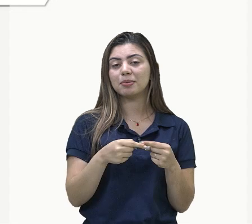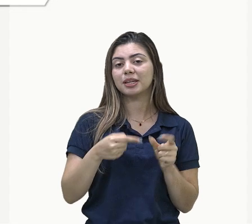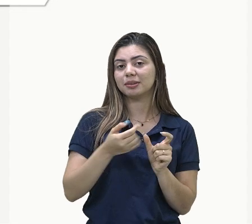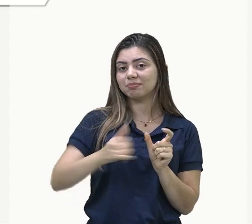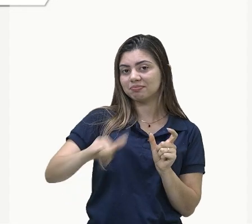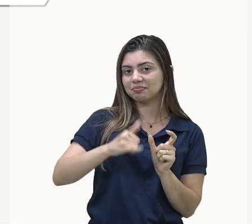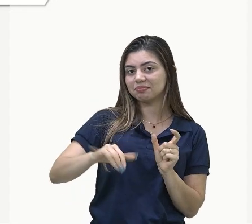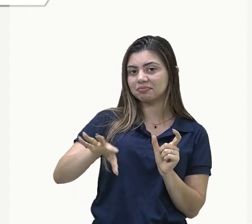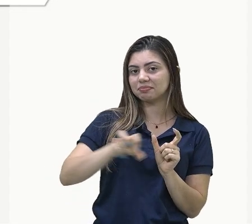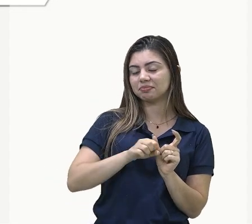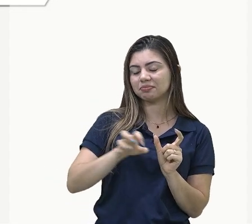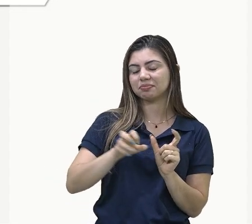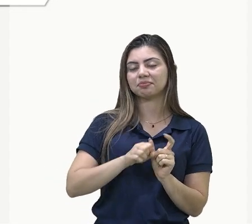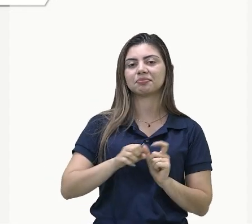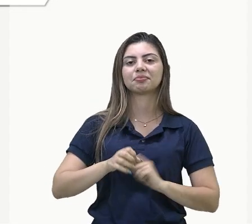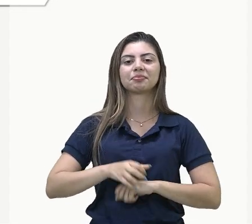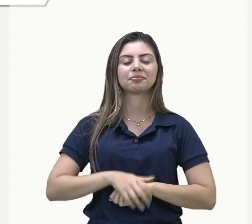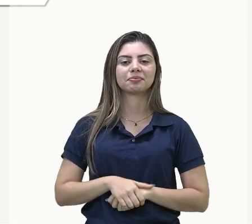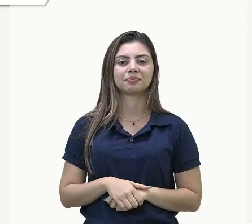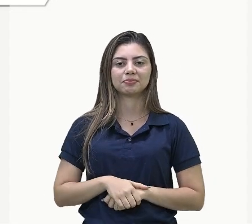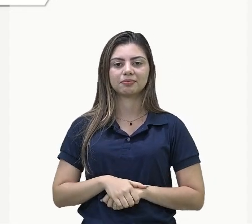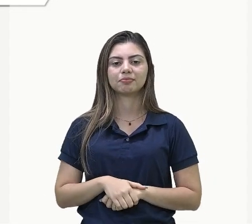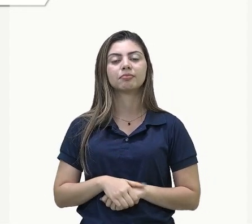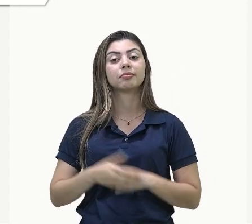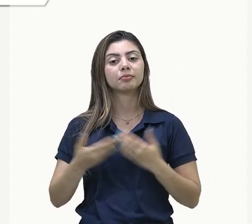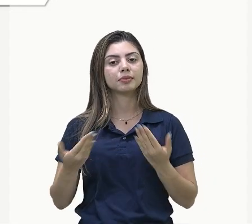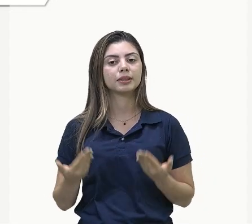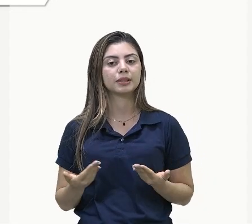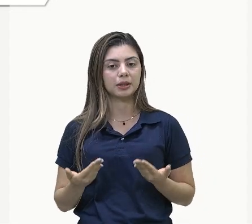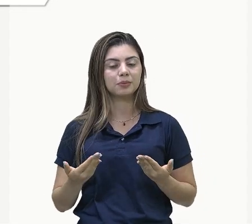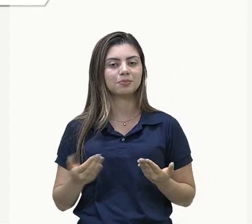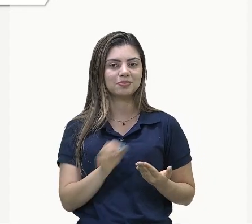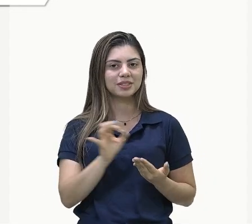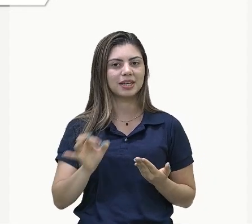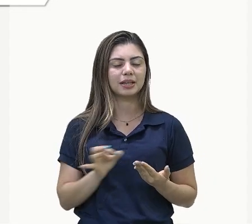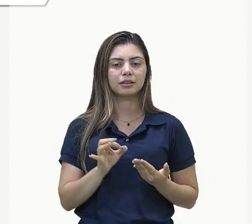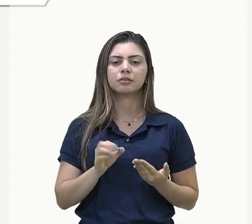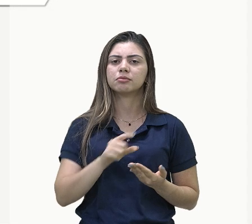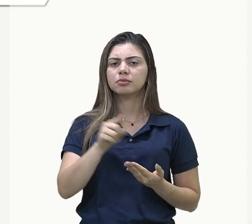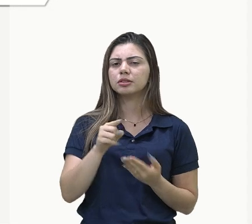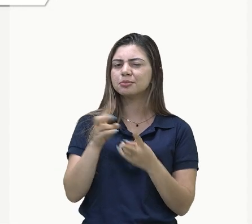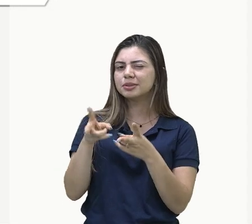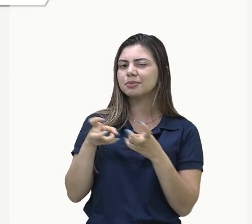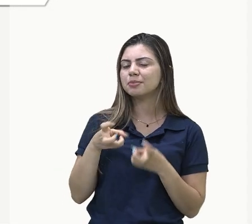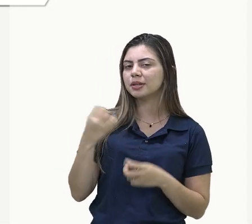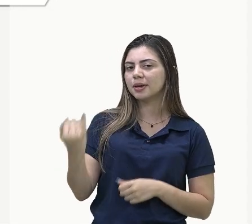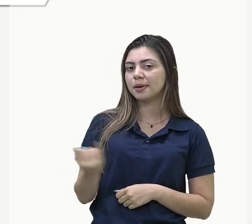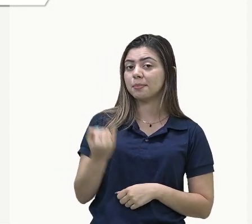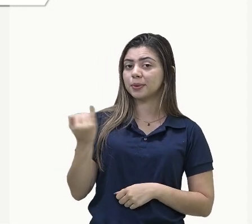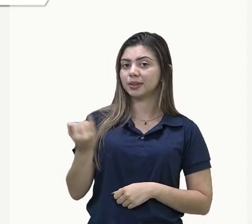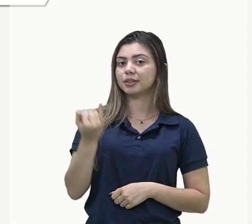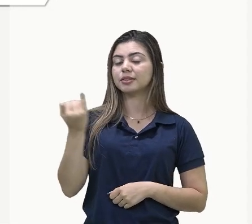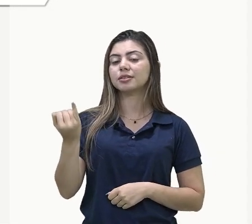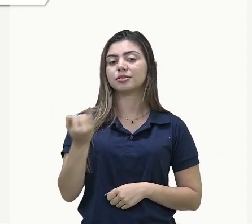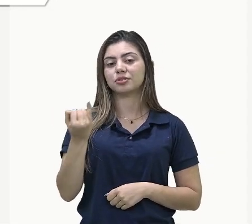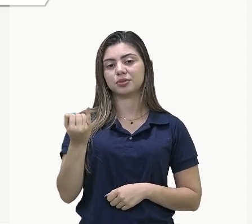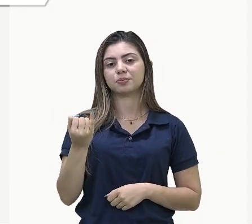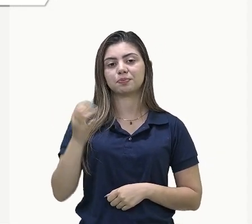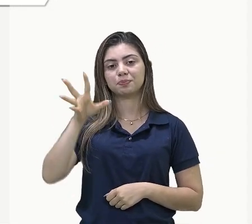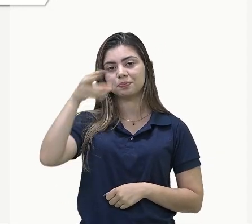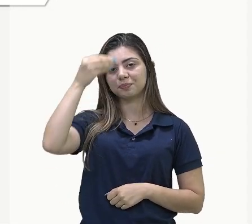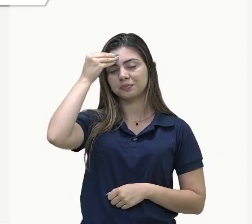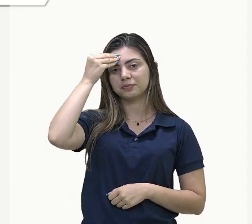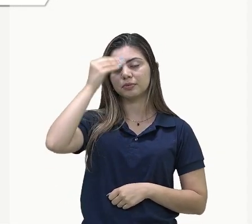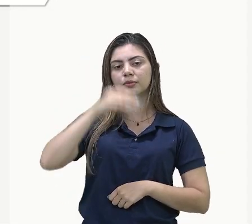receptores mais comuns. Aí você tem a importância, temos aqui